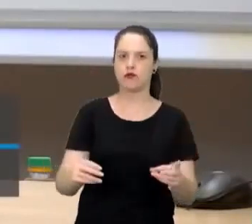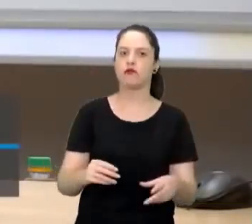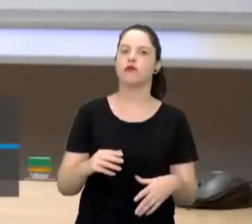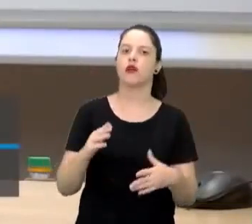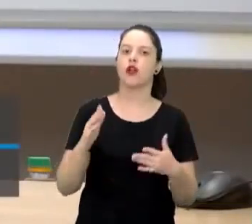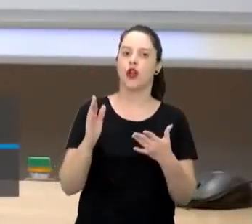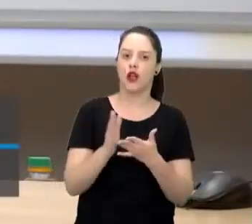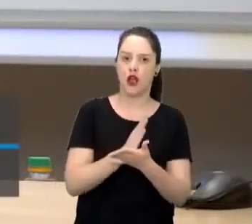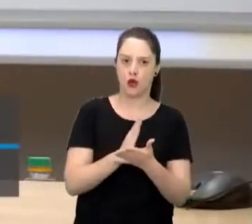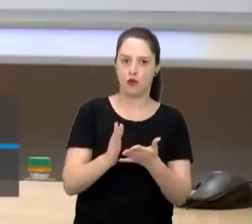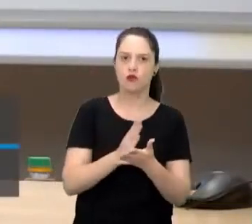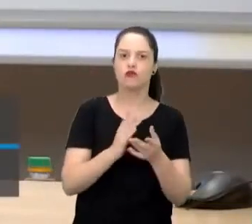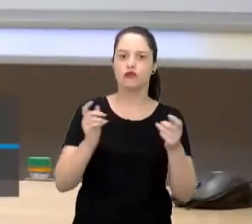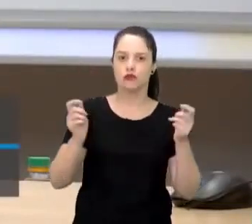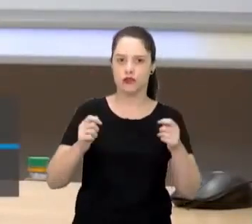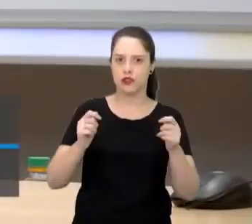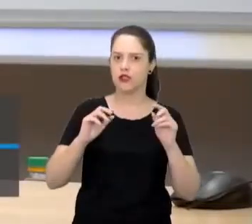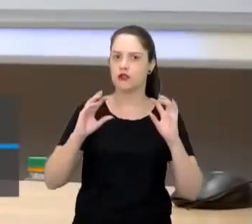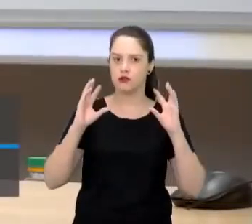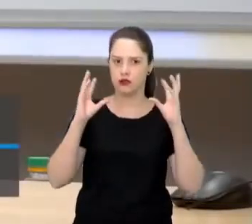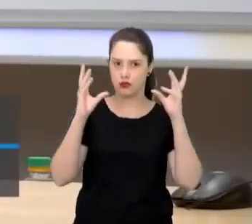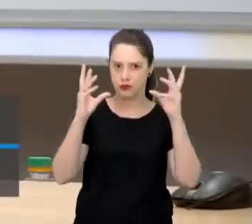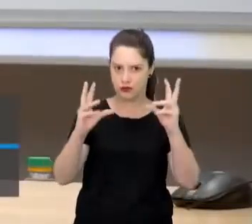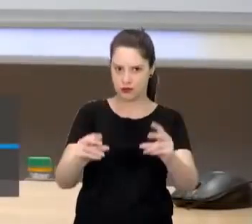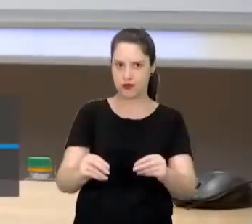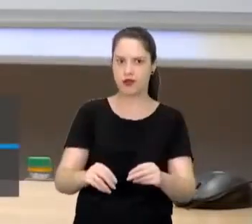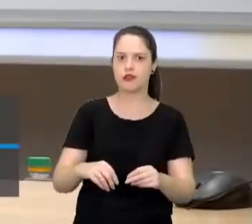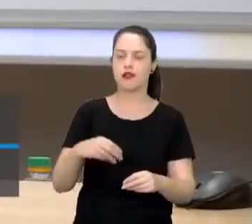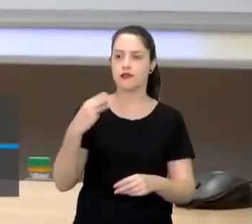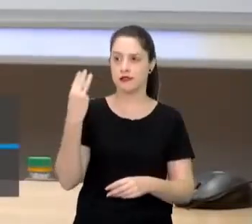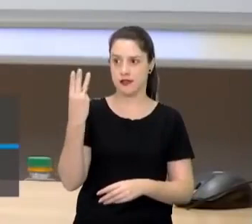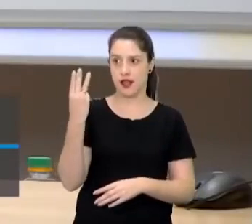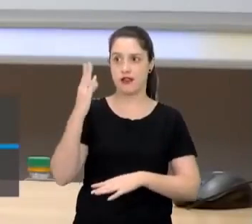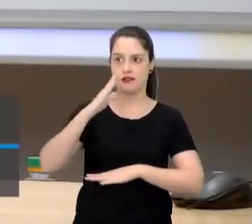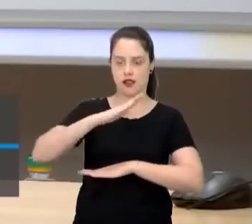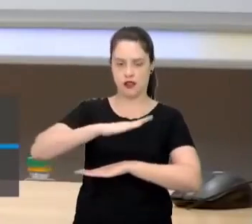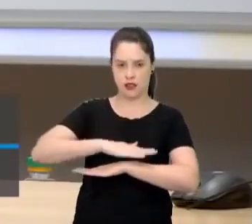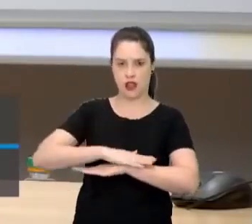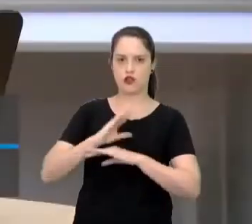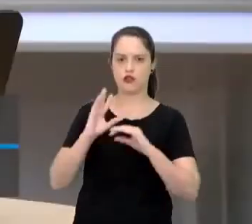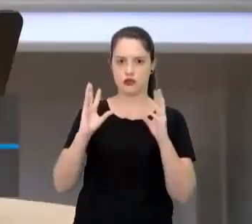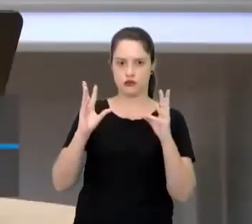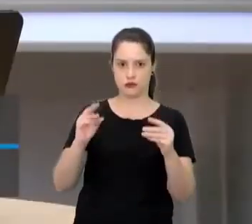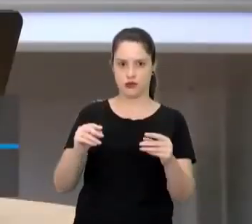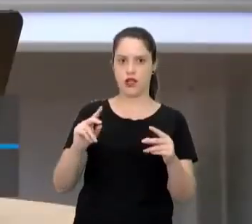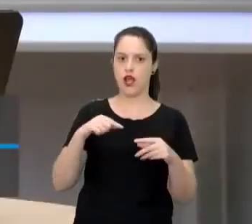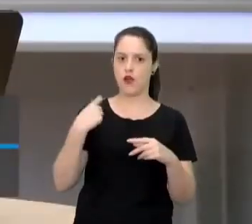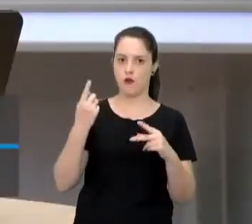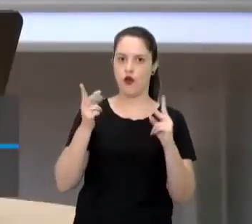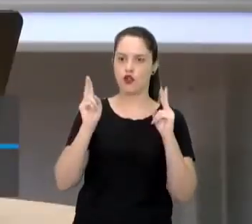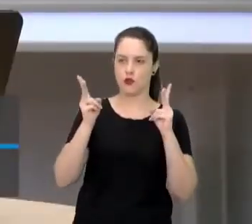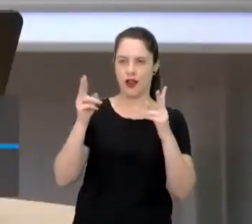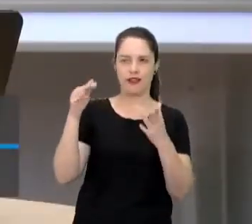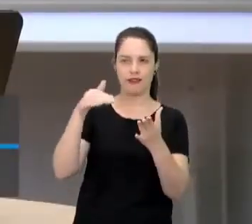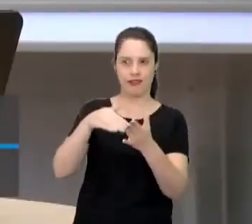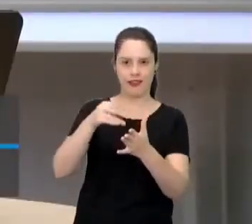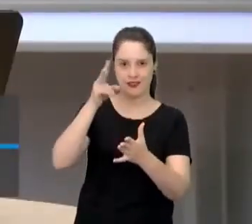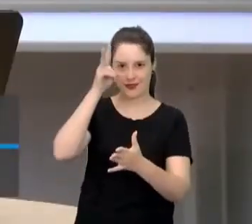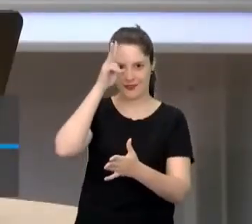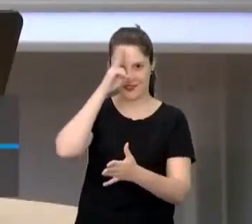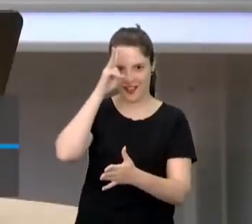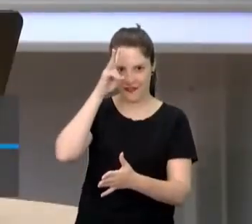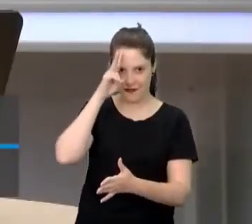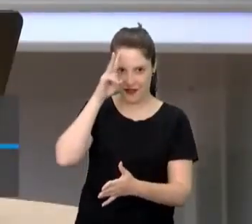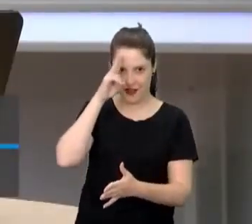algumas pessoas formadores, mas todos os dias das 2 às 3 da tarde, tá bom? E eu vou continuar com vocês até segunda-feira, mas sempre vai ter